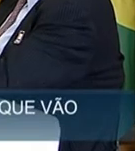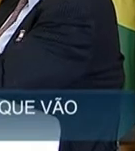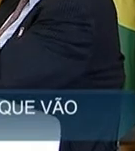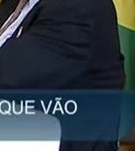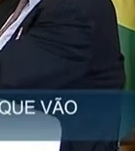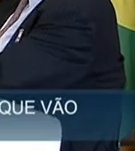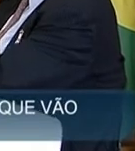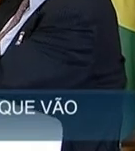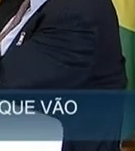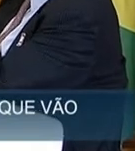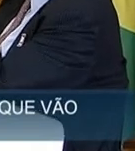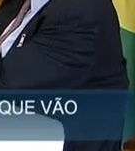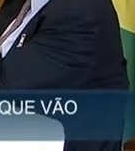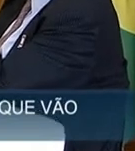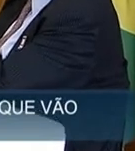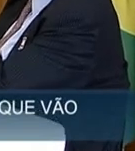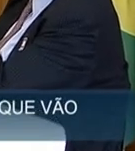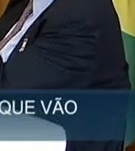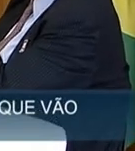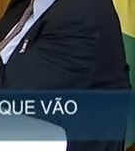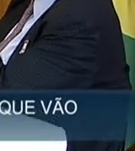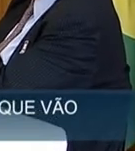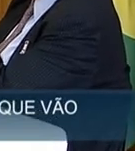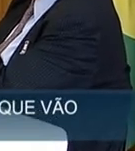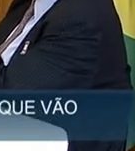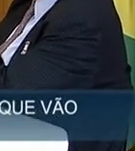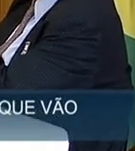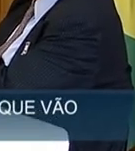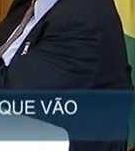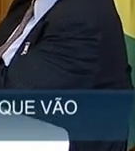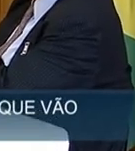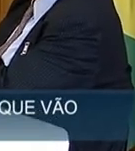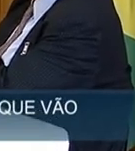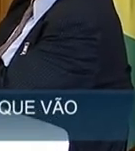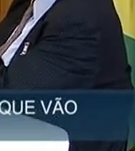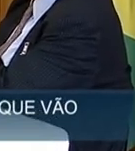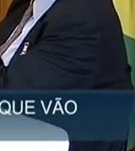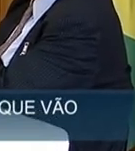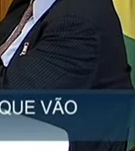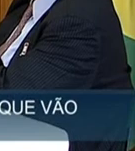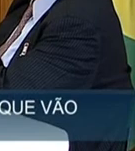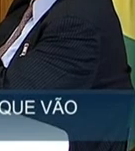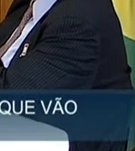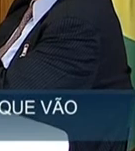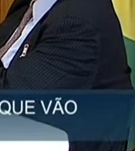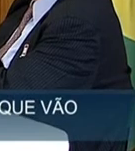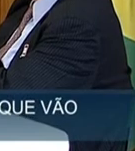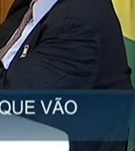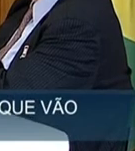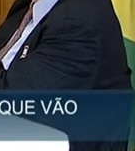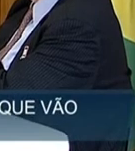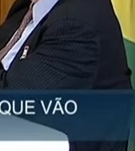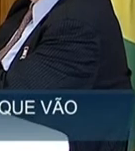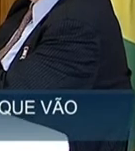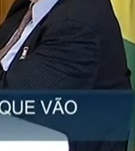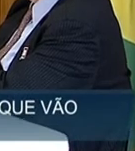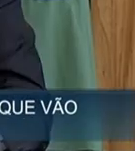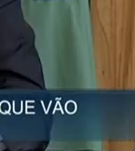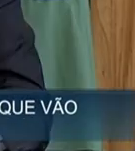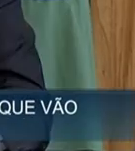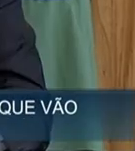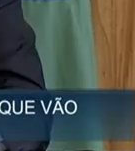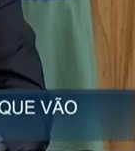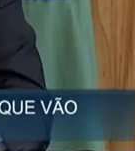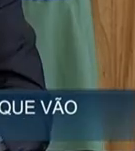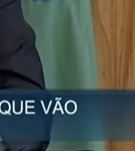o ministro-chefe da Casa Civil da Presidência da República, senhor Aloísio Mercadante. Inicialmente, saudar